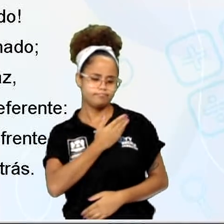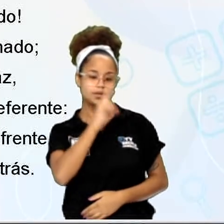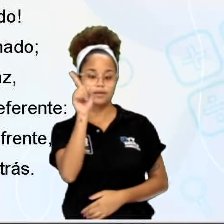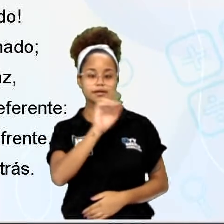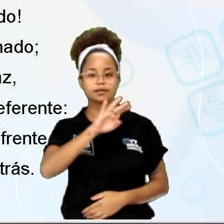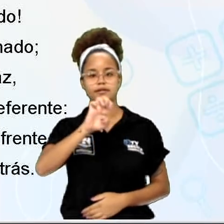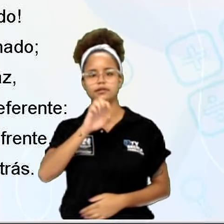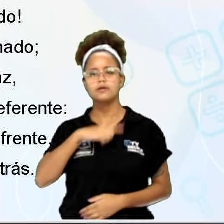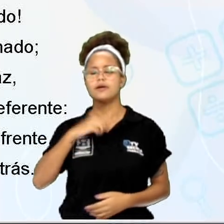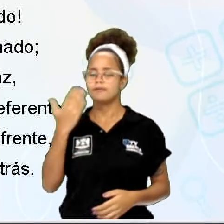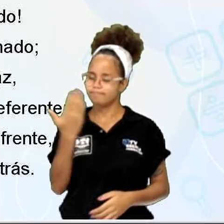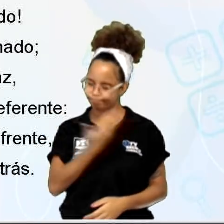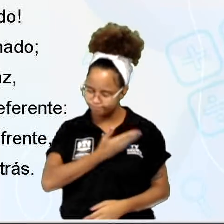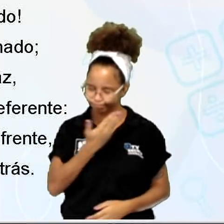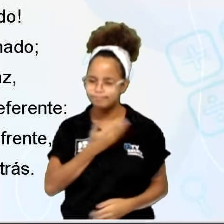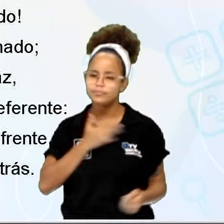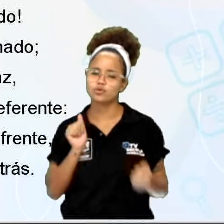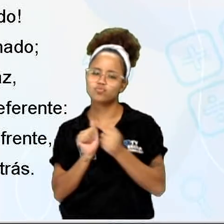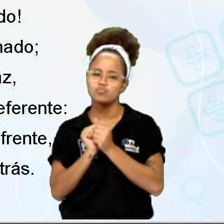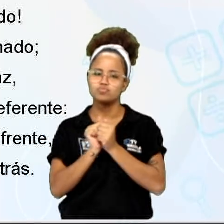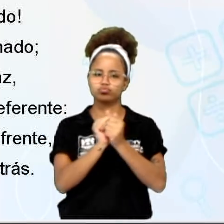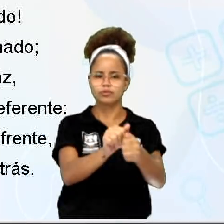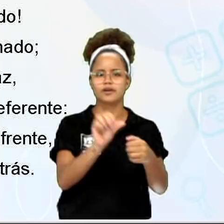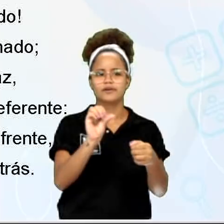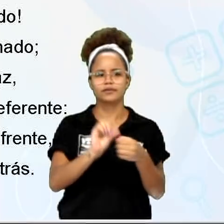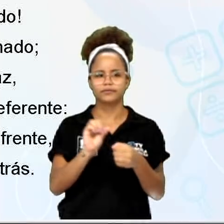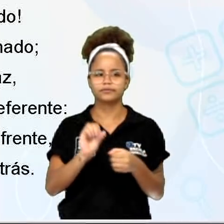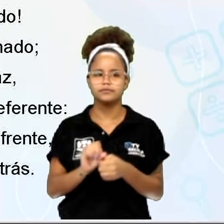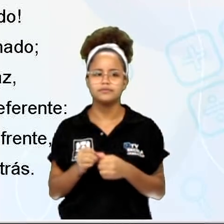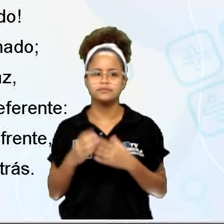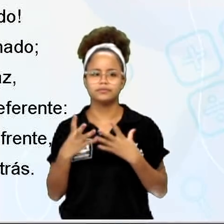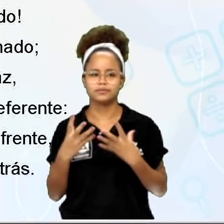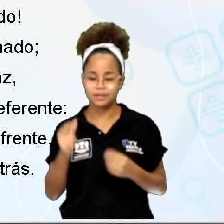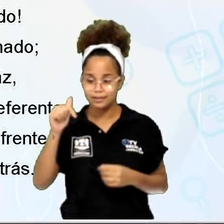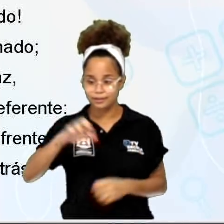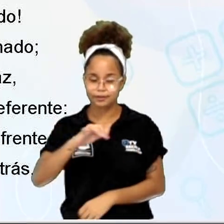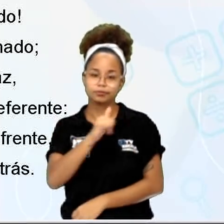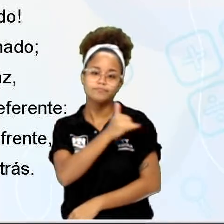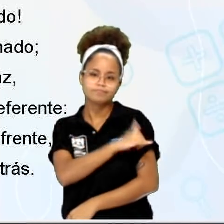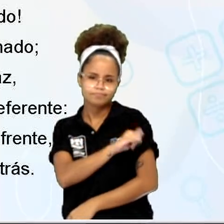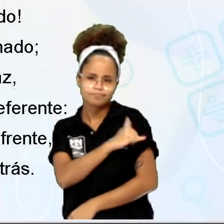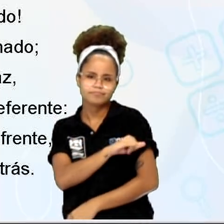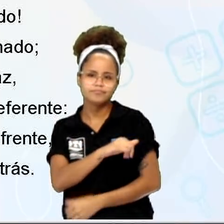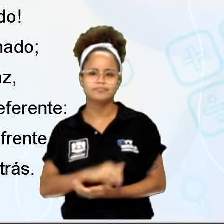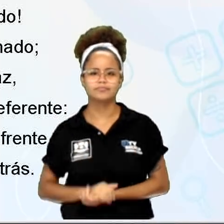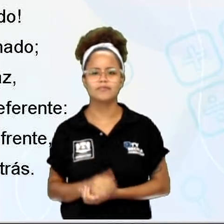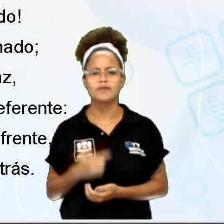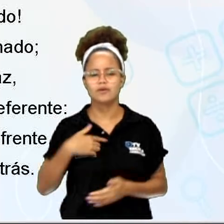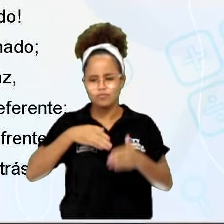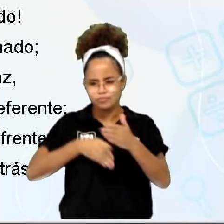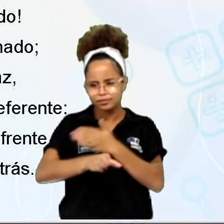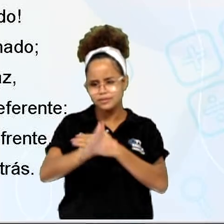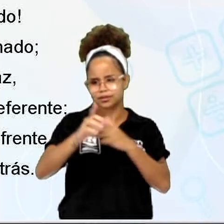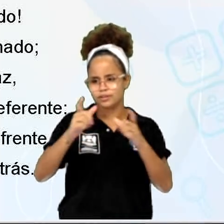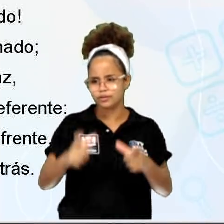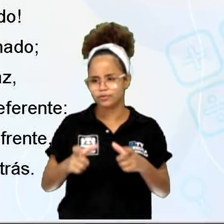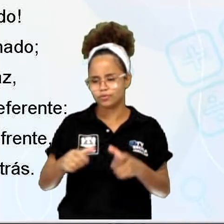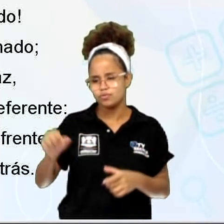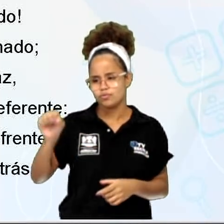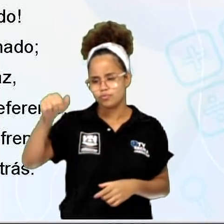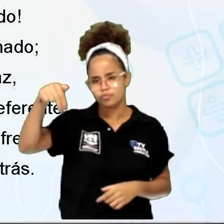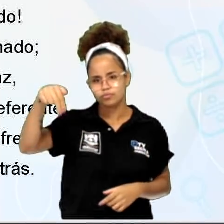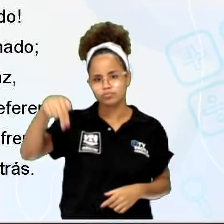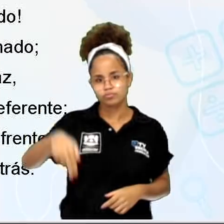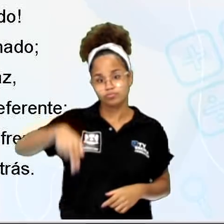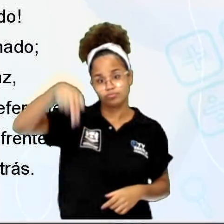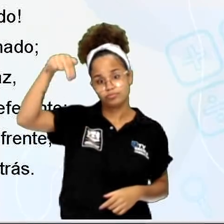amigo e companheiro, faz quase um ano que eu tô neste Rio de Janeiro. Eu saí do Cariri, imaginando